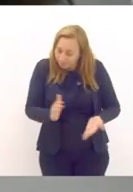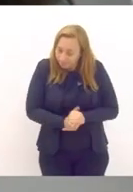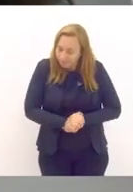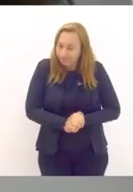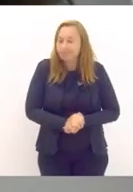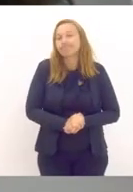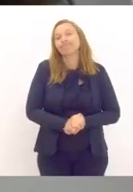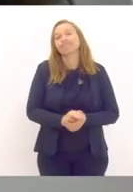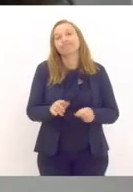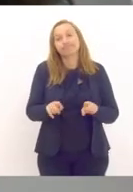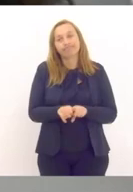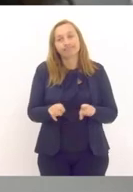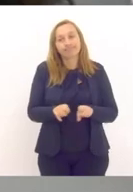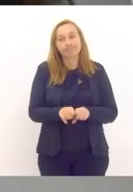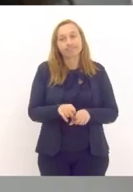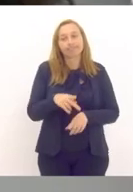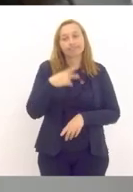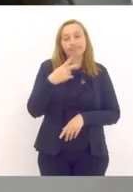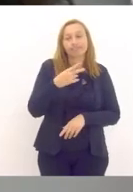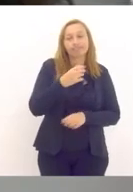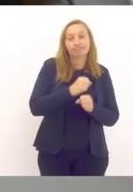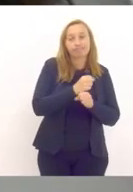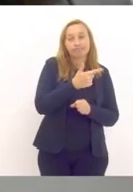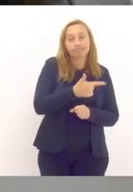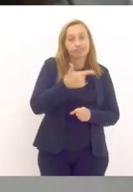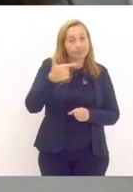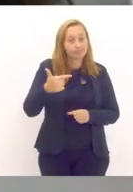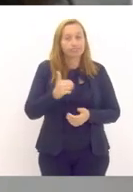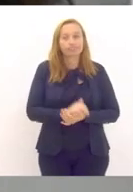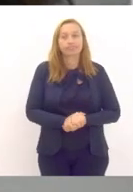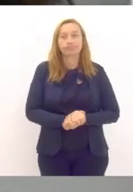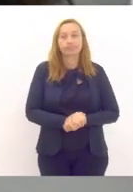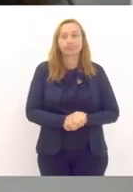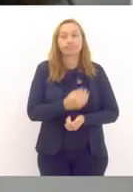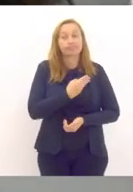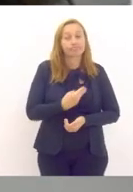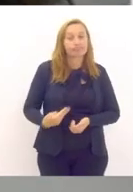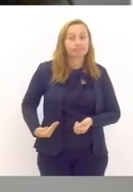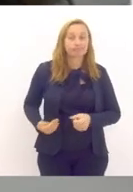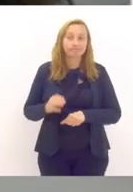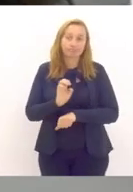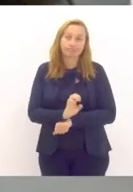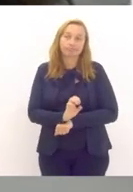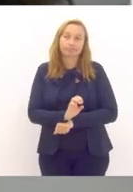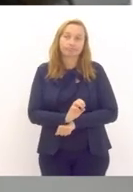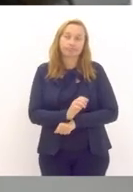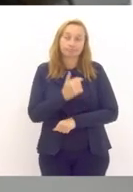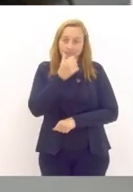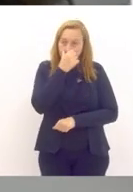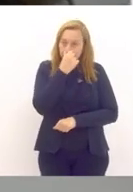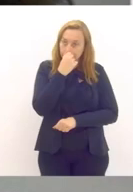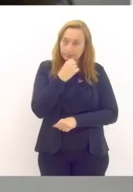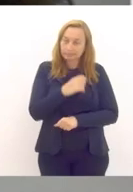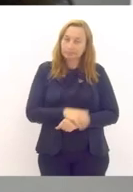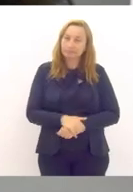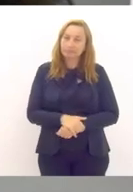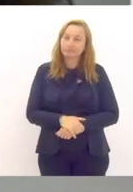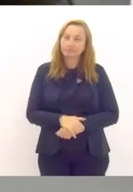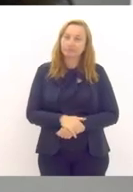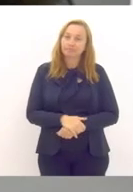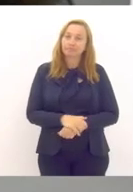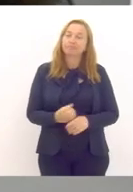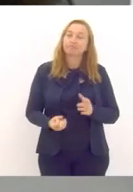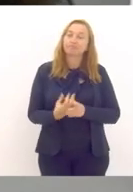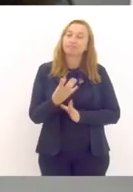E também dizia, lá em 22, que o governo do estado aderiu, através de um